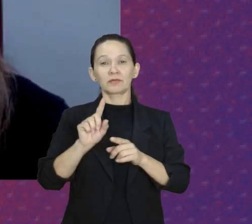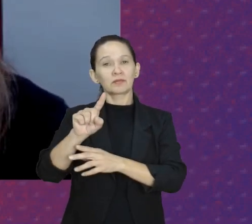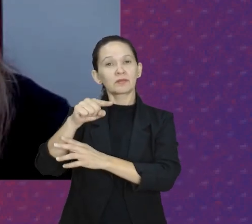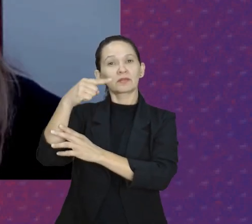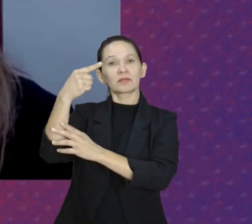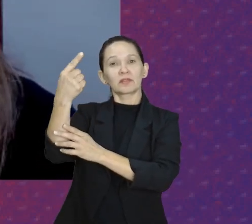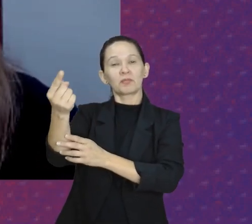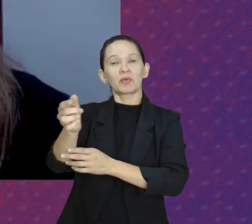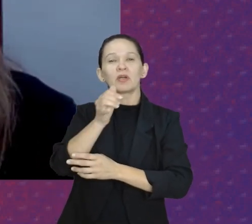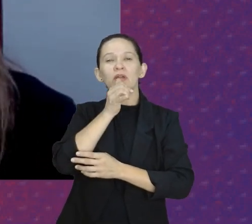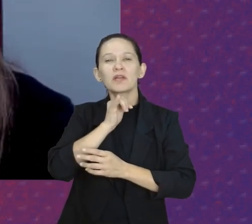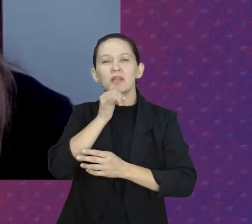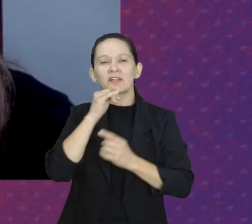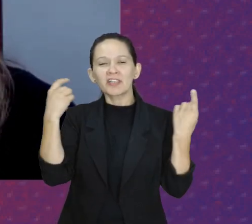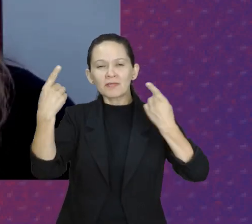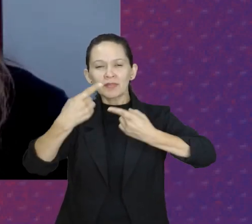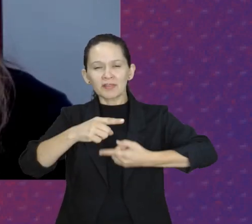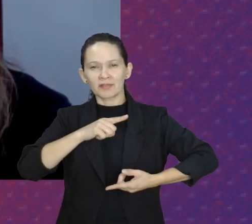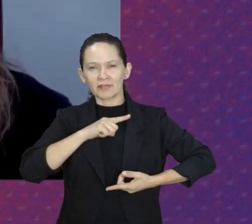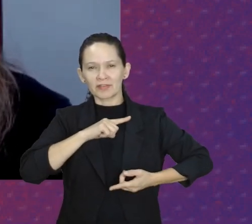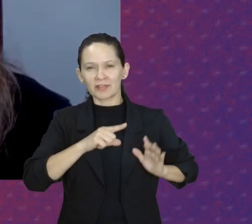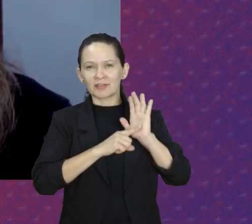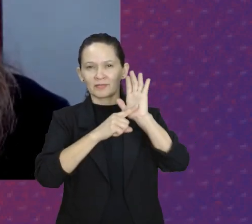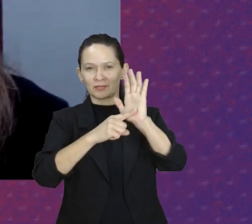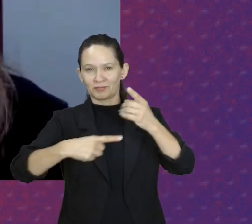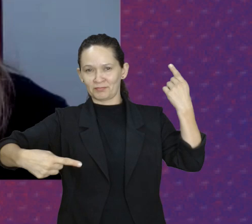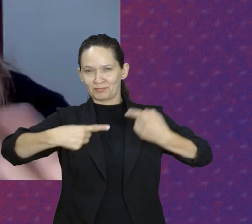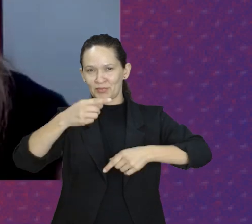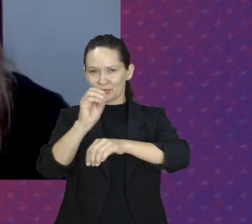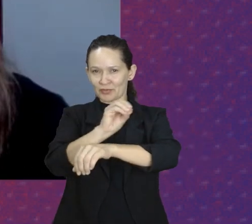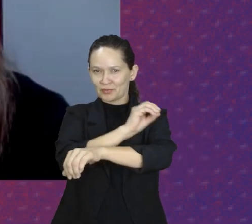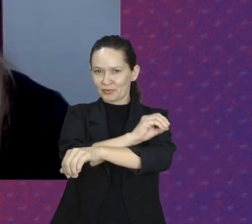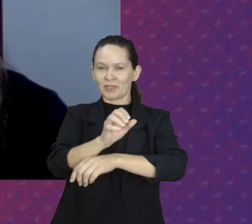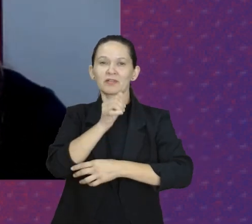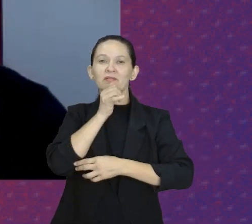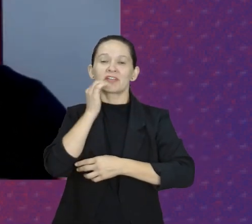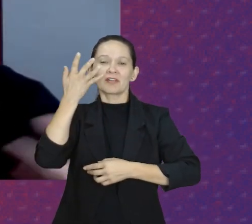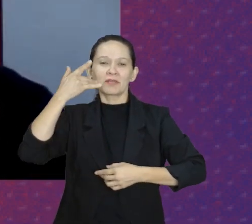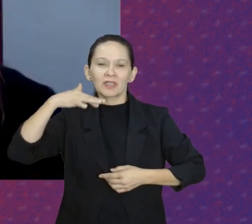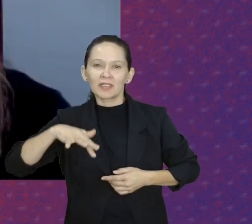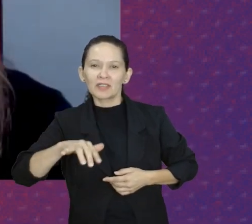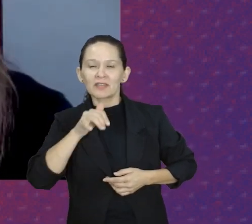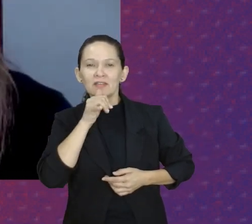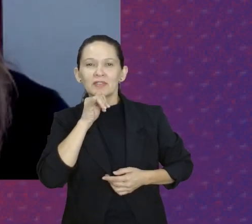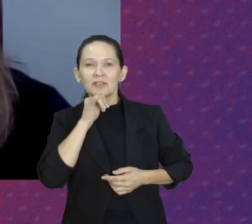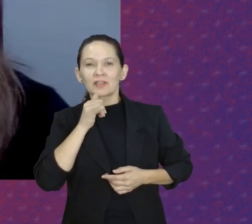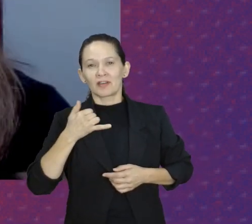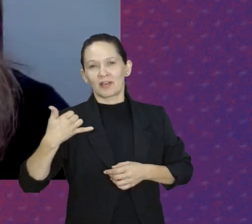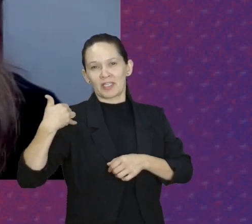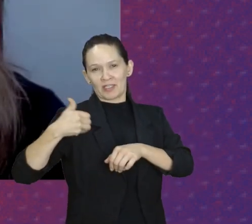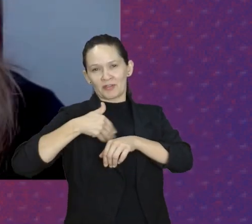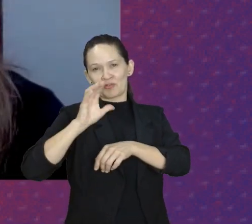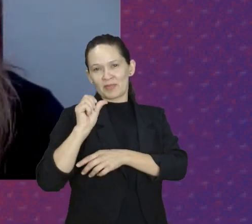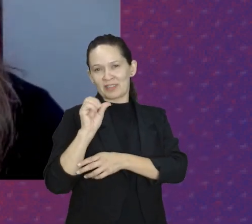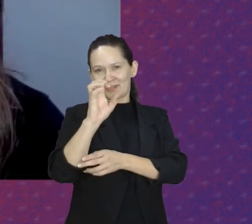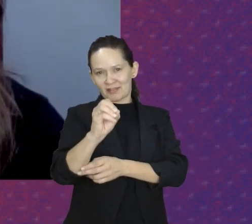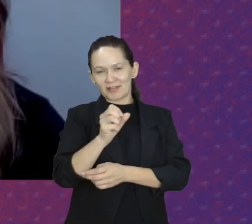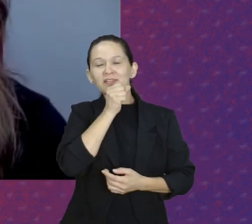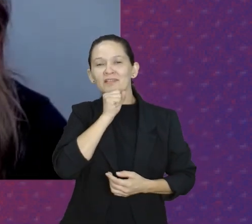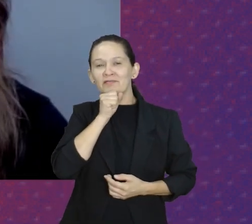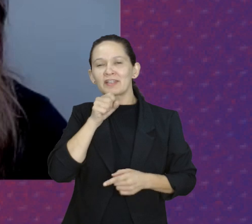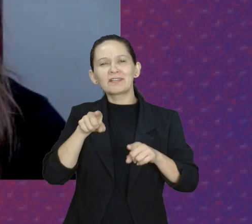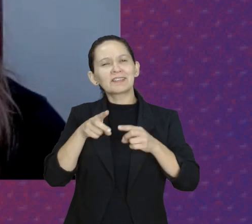em exemplos, em desafios de políticas de cuidado, por exemplo, para crianças, por exemplo, para idosos, sempre tendo